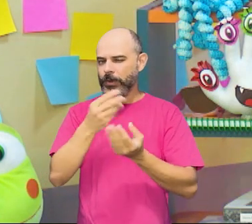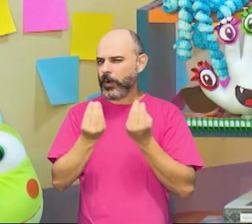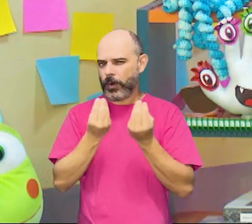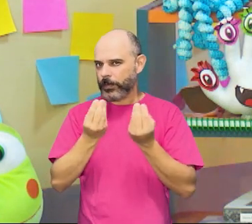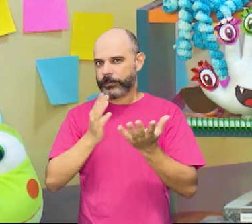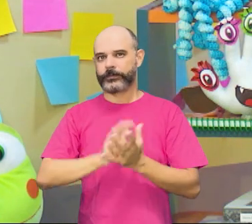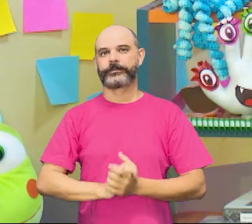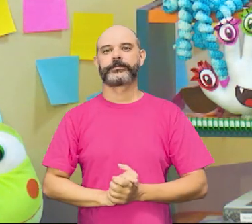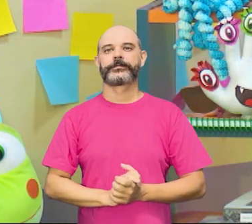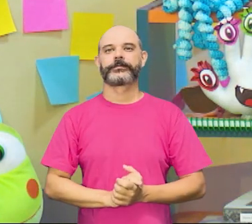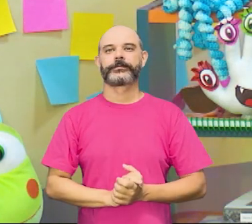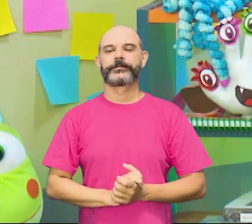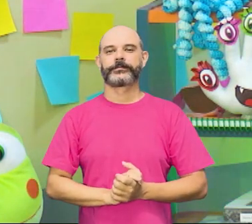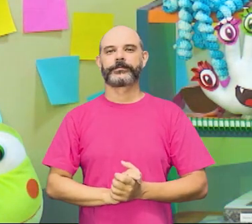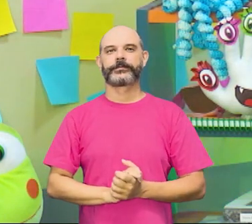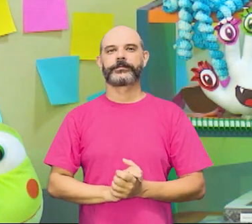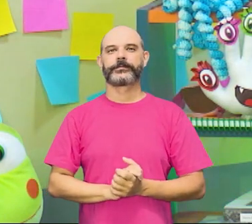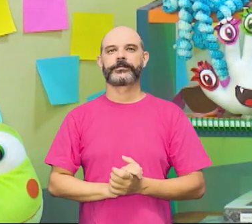flores, como é que é.